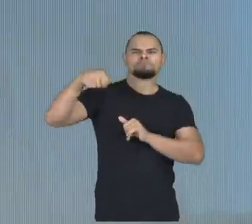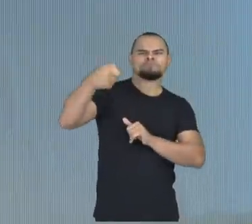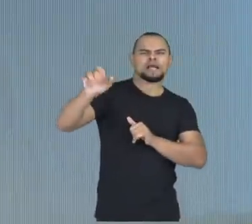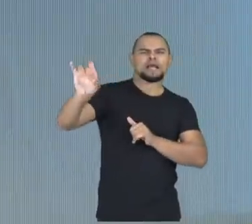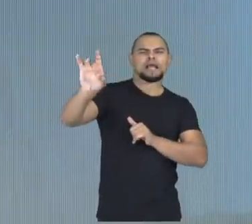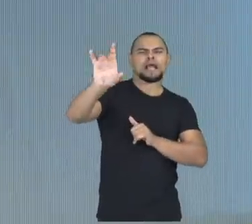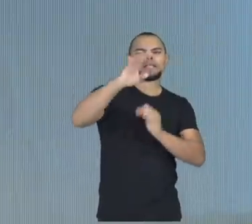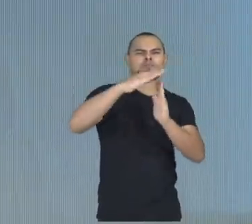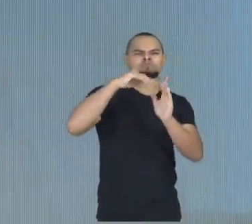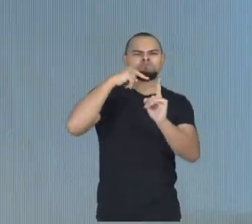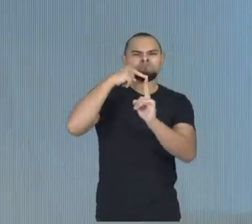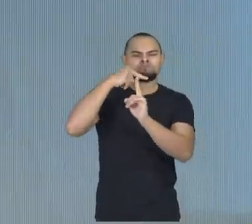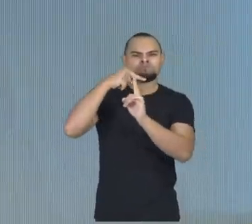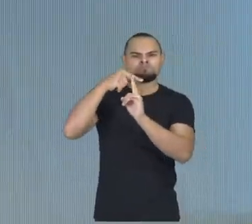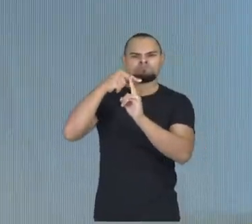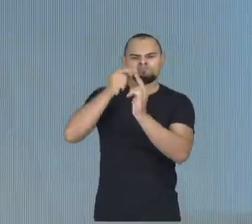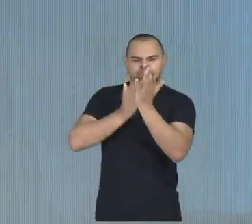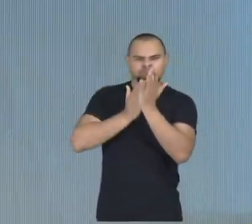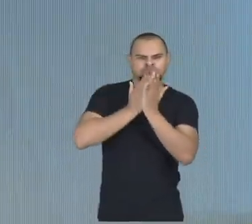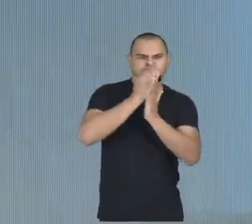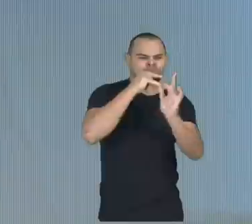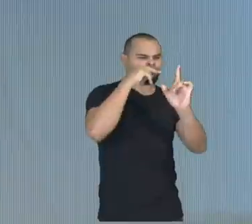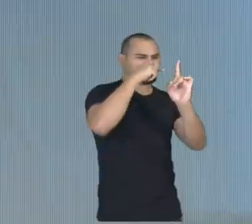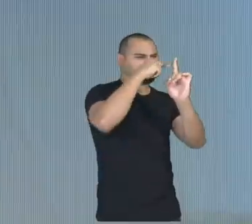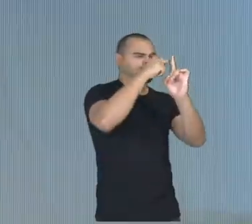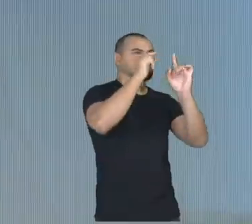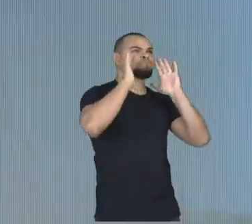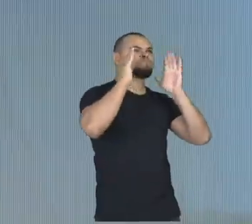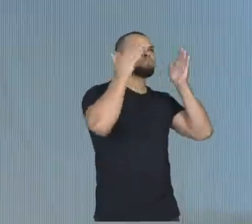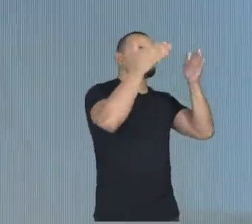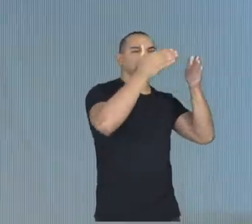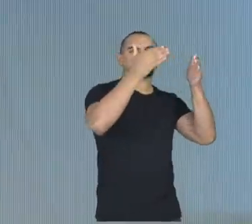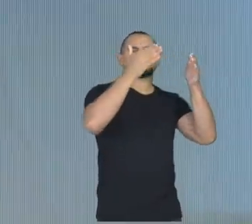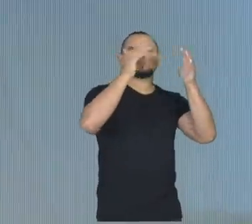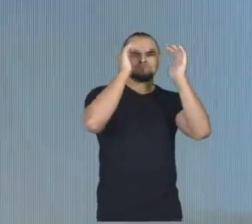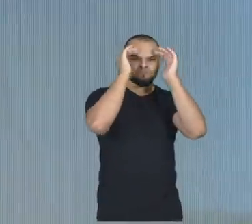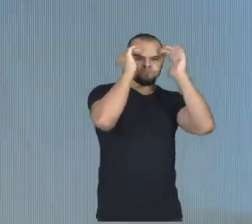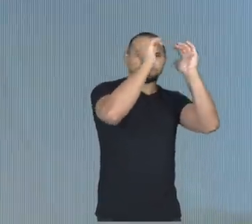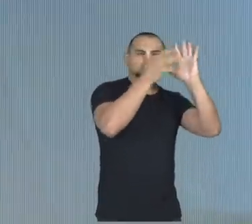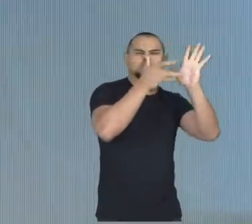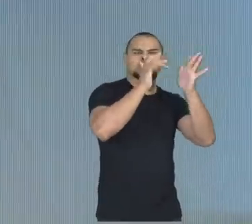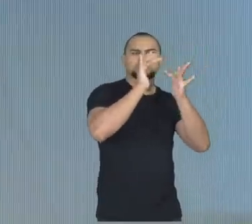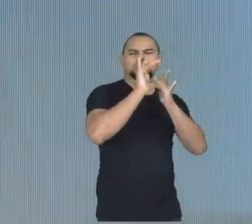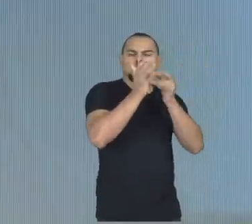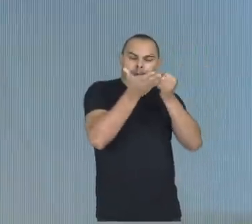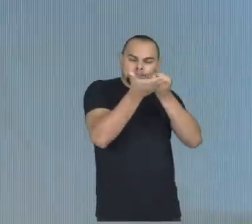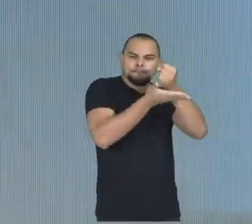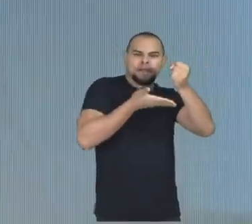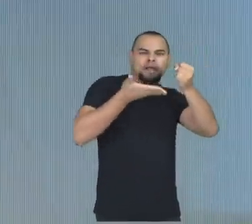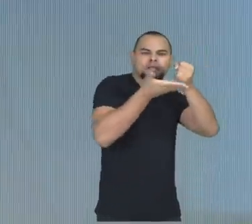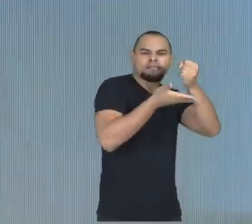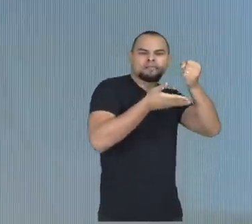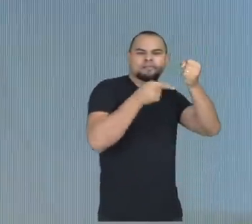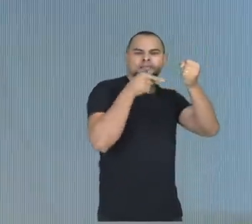a essencialidade da cruz, tendo Jesus como fundamento. Jesus vai dizer assim, ó.